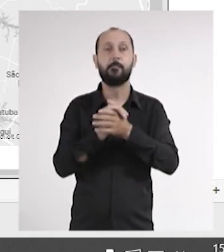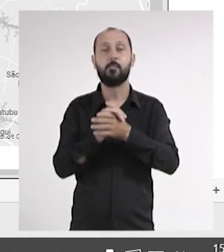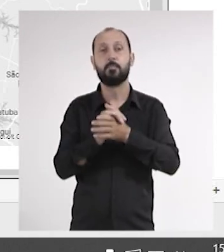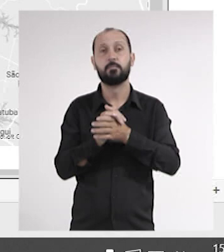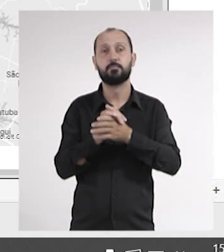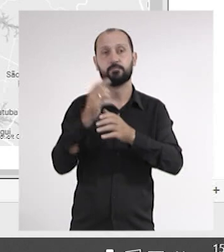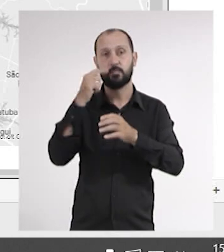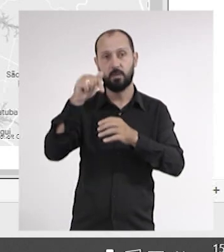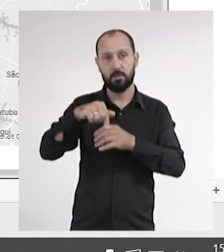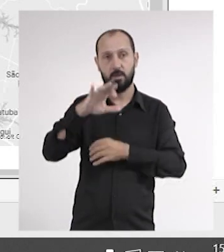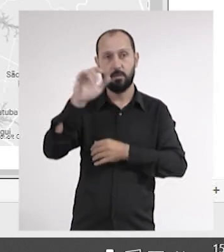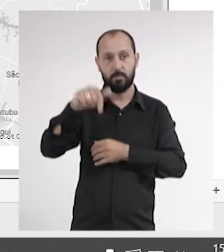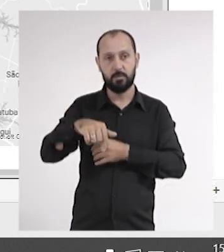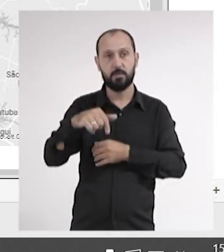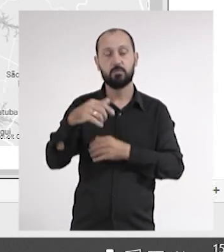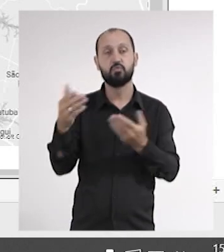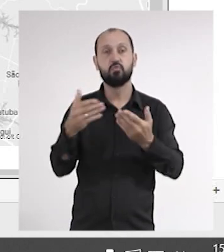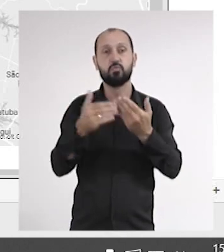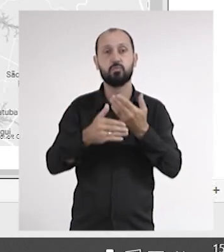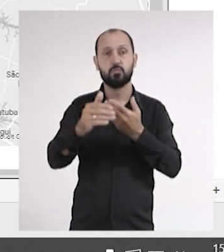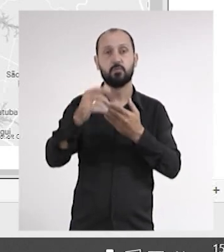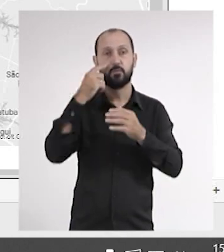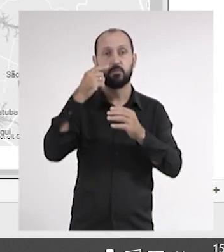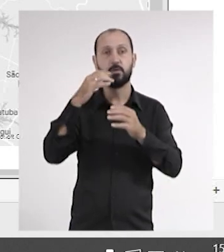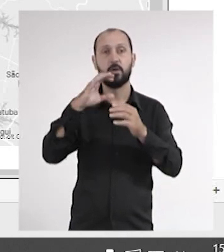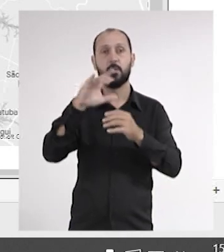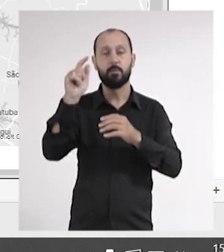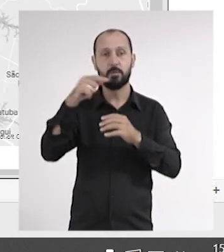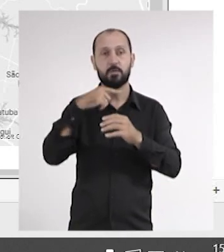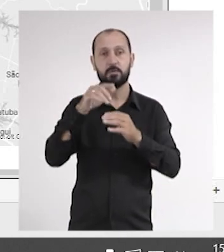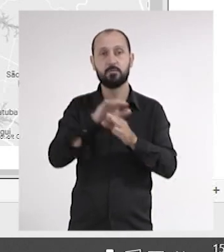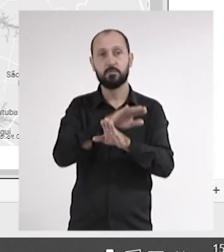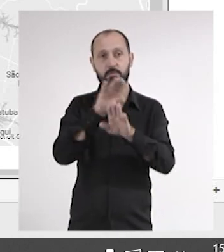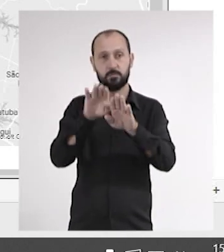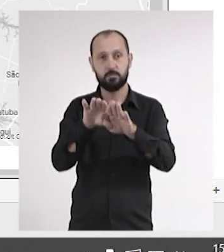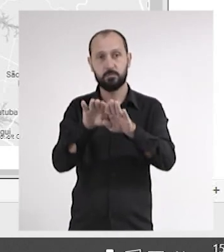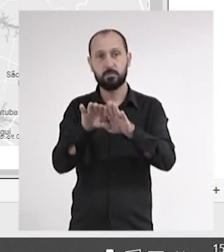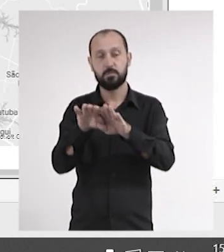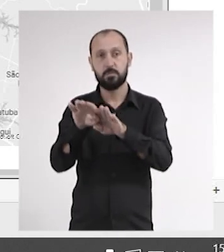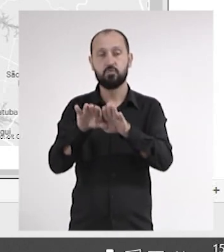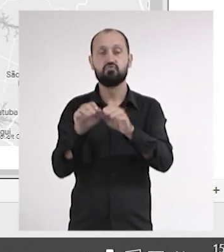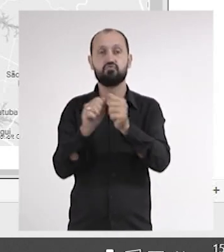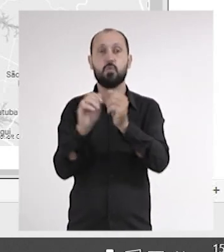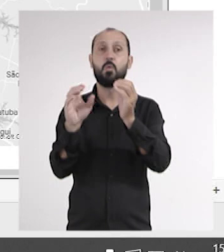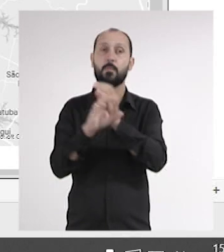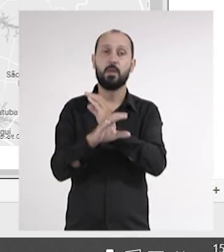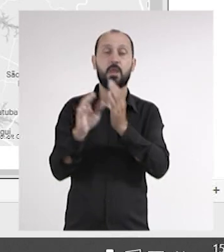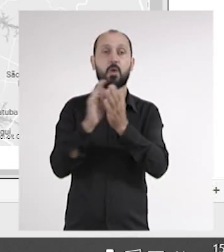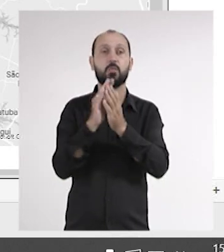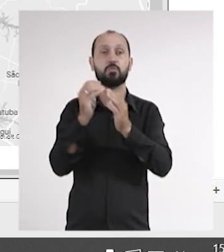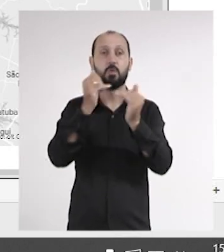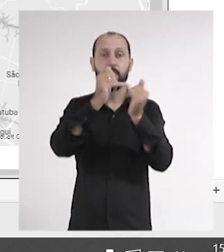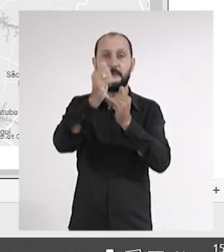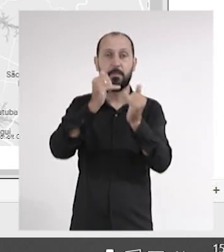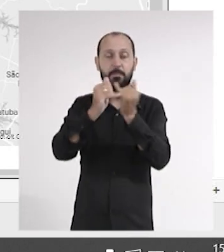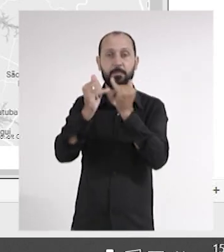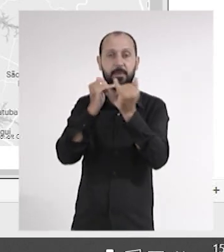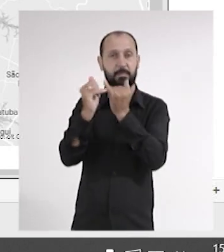anel viário aqui atual, né, de Campo Grande, ele tem duplicação integral, outros trechos que se